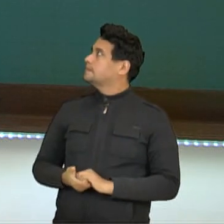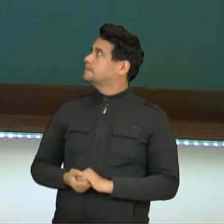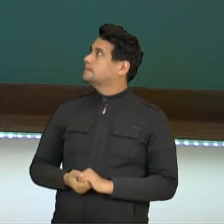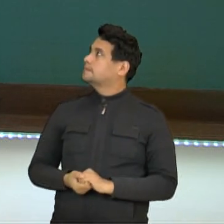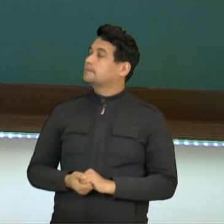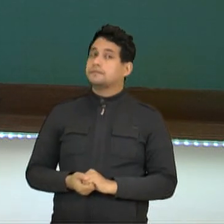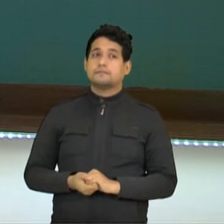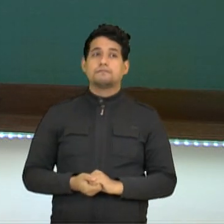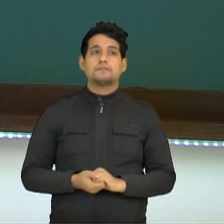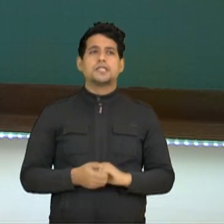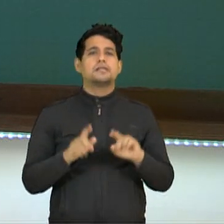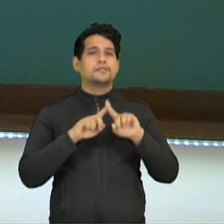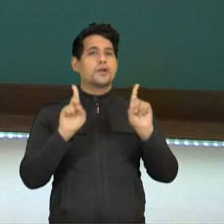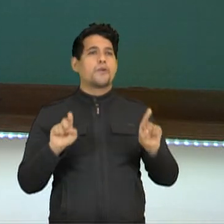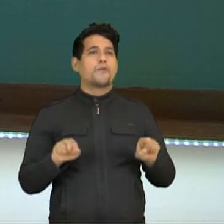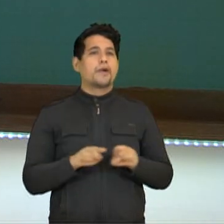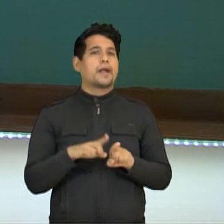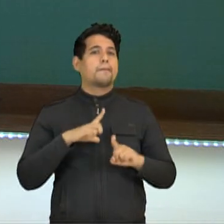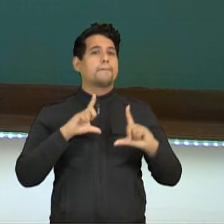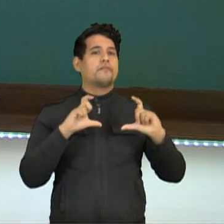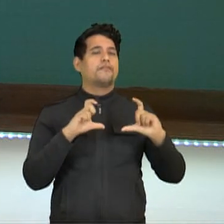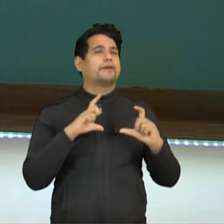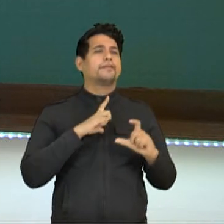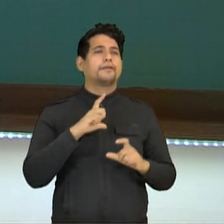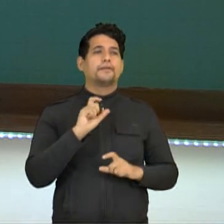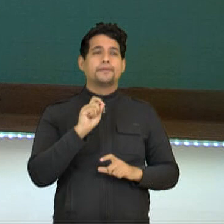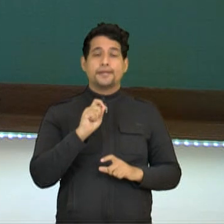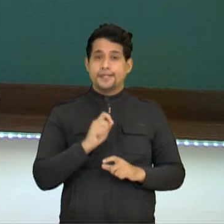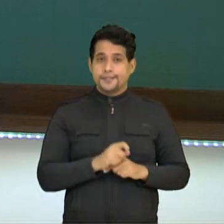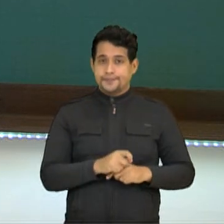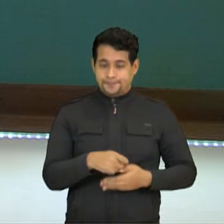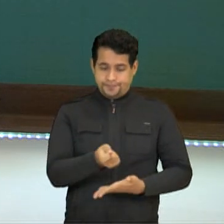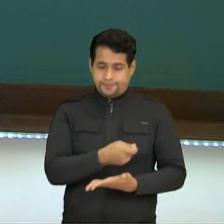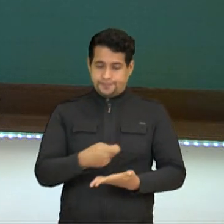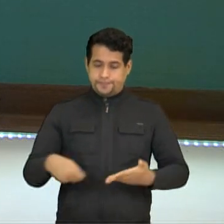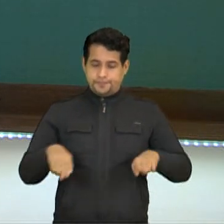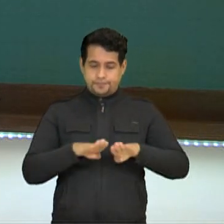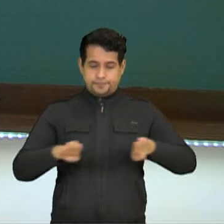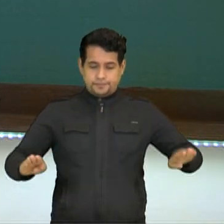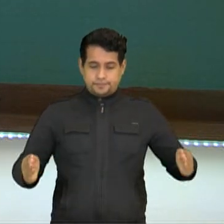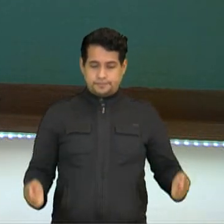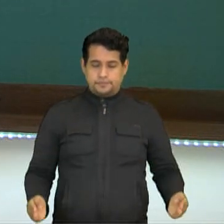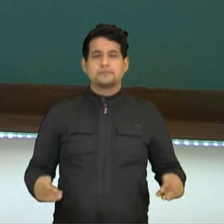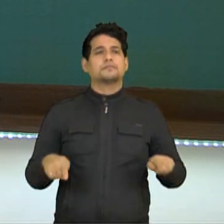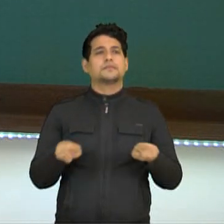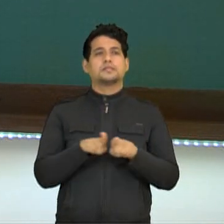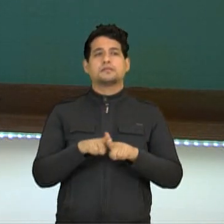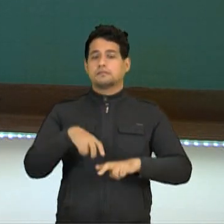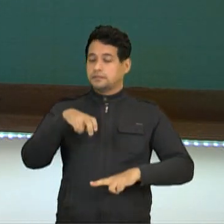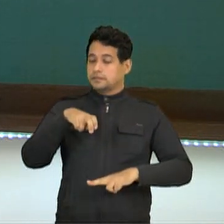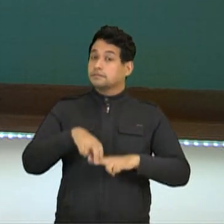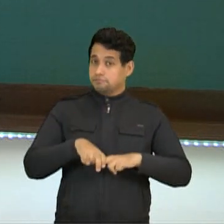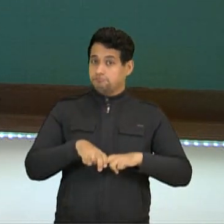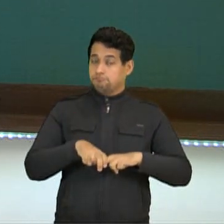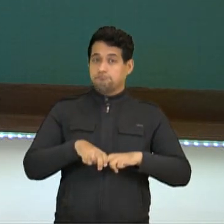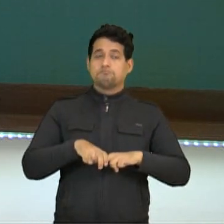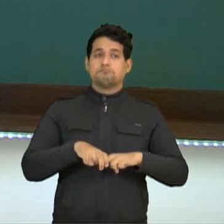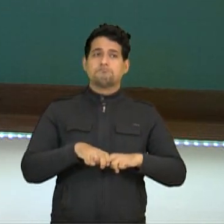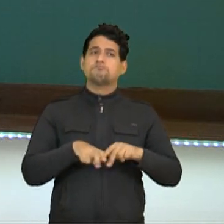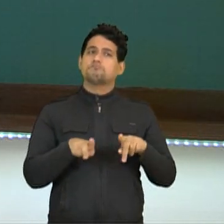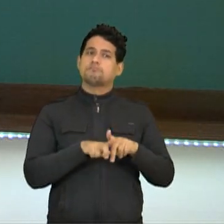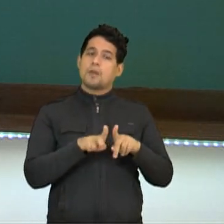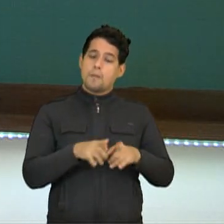nesse quarto eu tenho na minha primeira imagem uma escrivaninha, eu tenho uma cadeira,